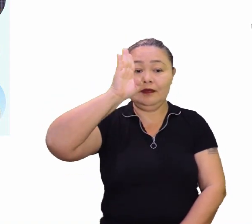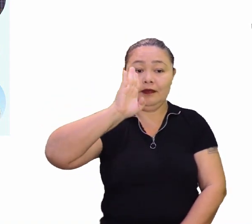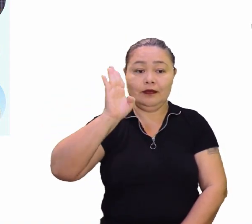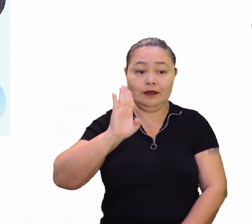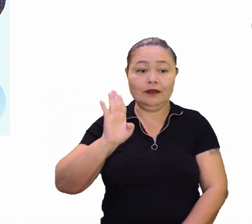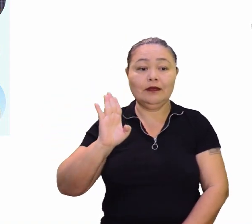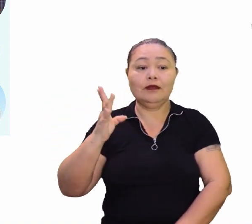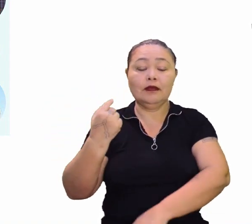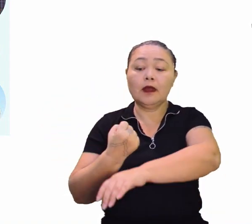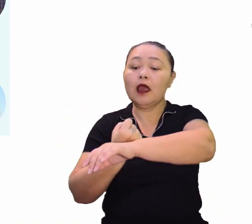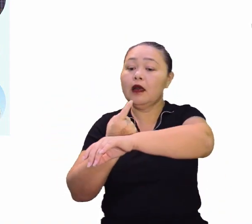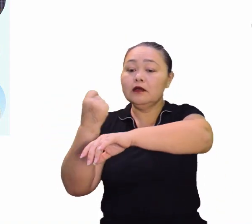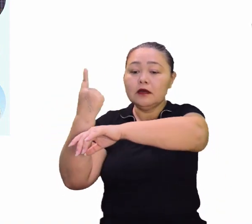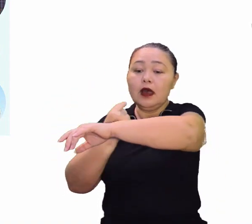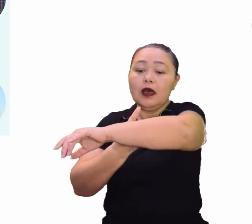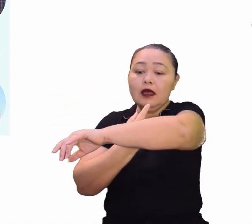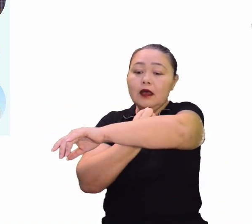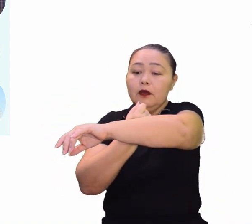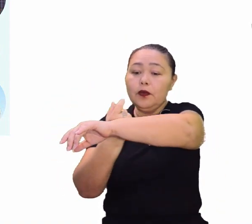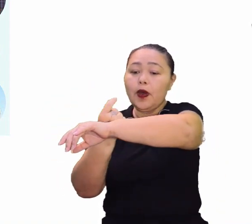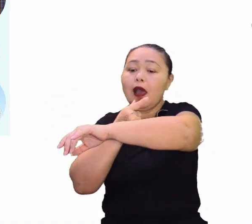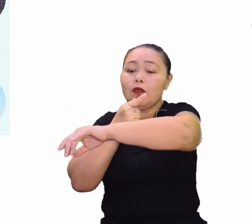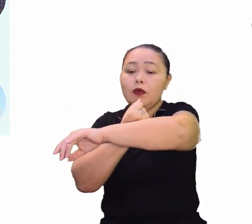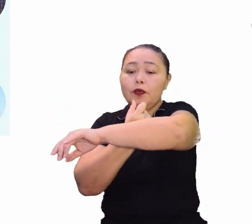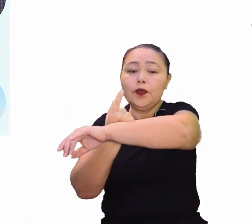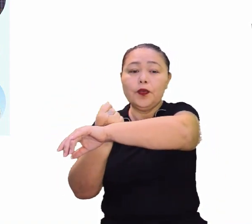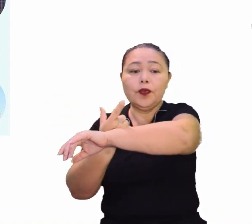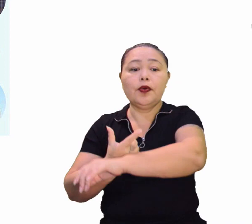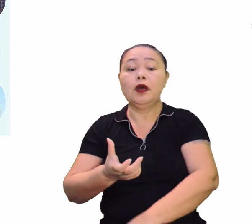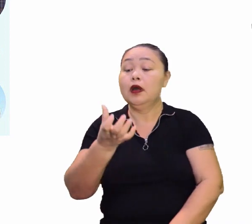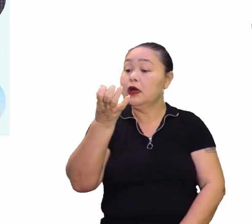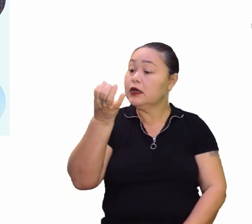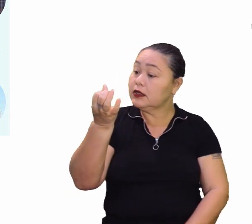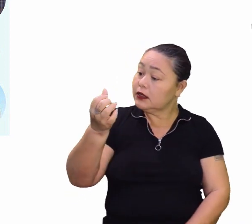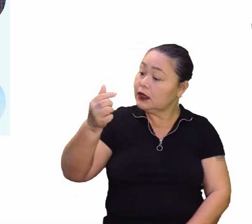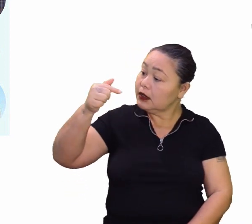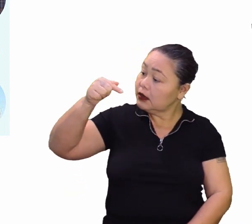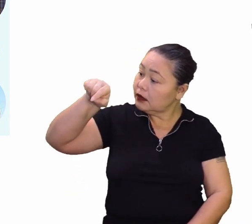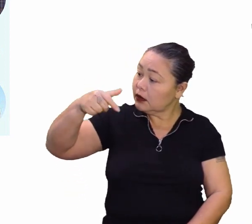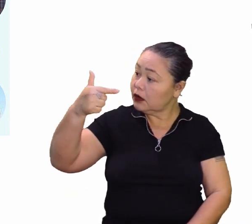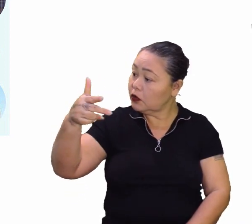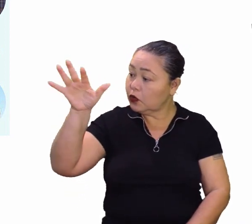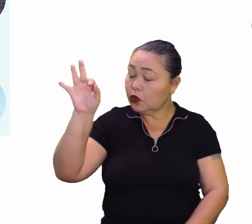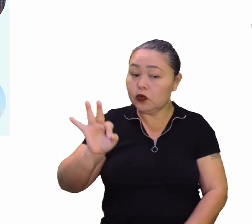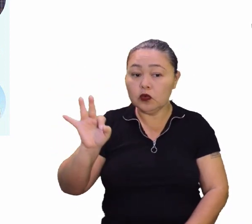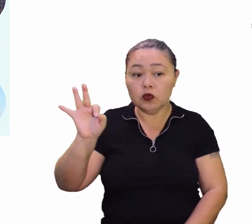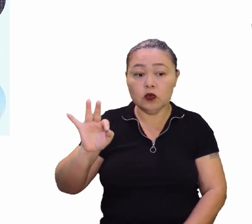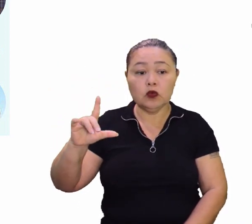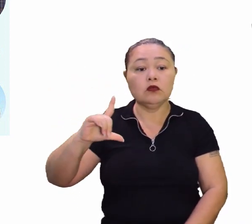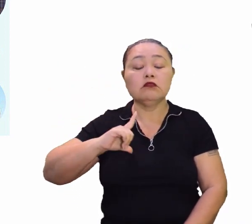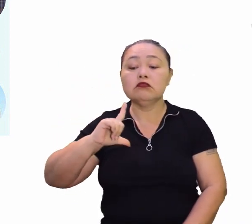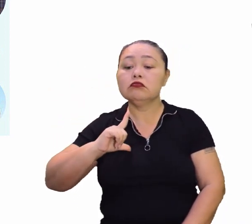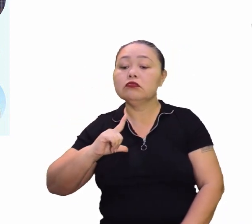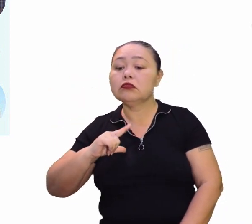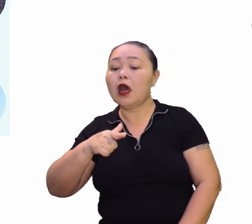Irrigação, 67,2%. Abastecimento animal, 11